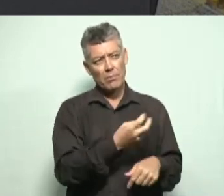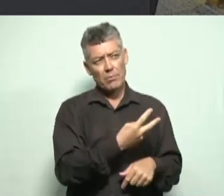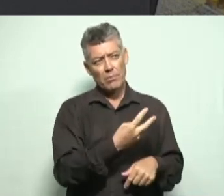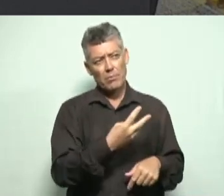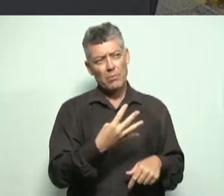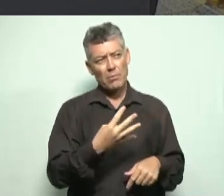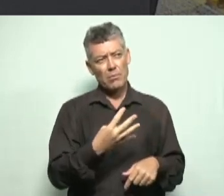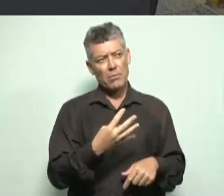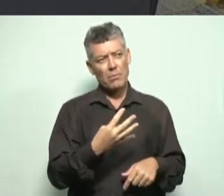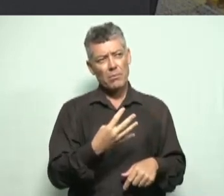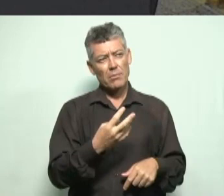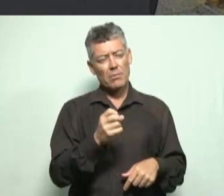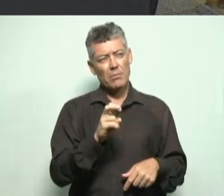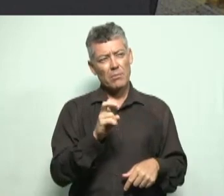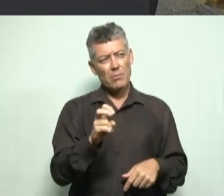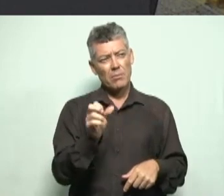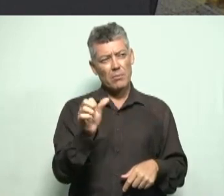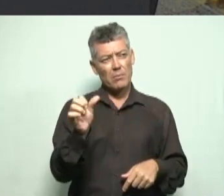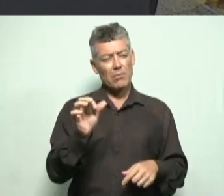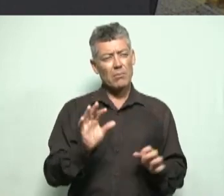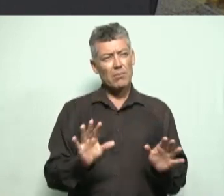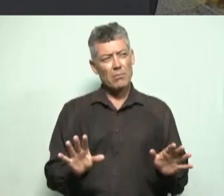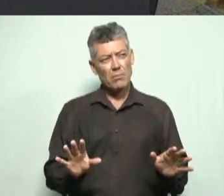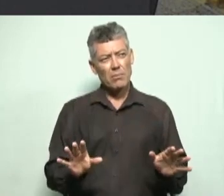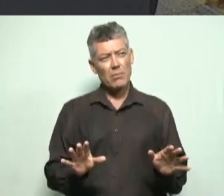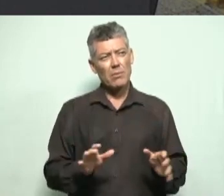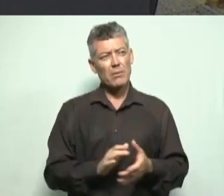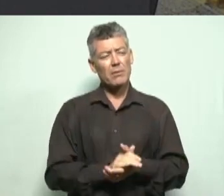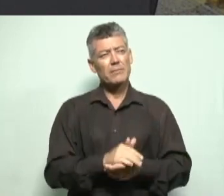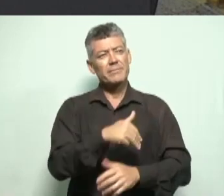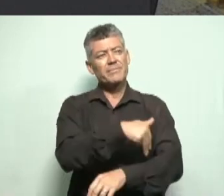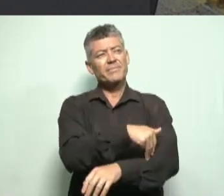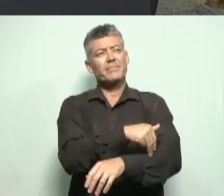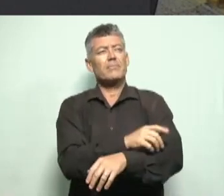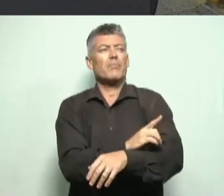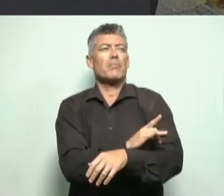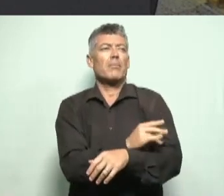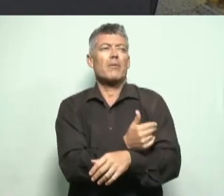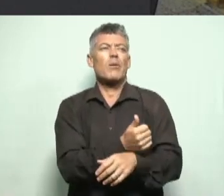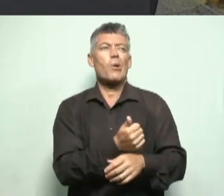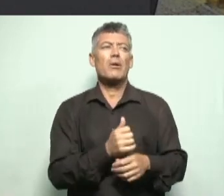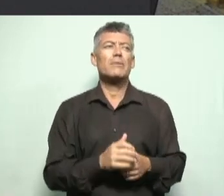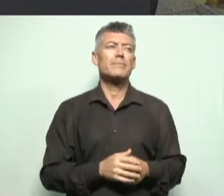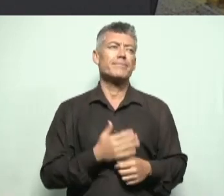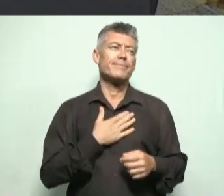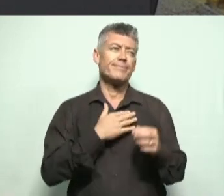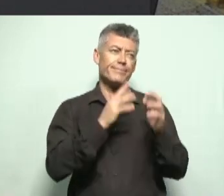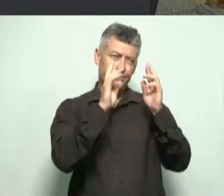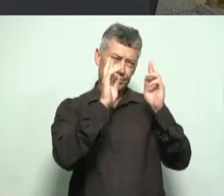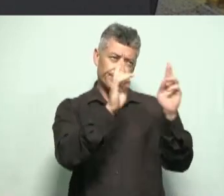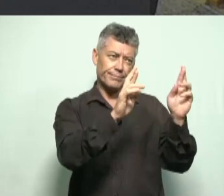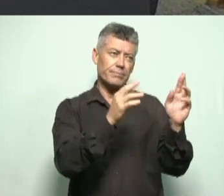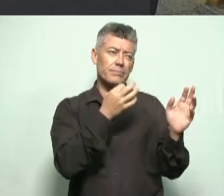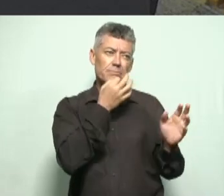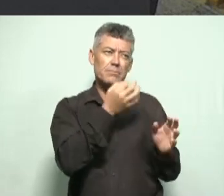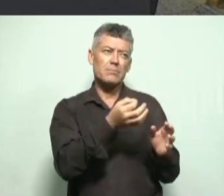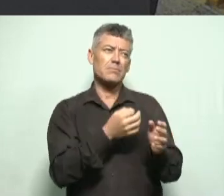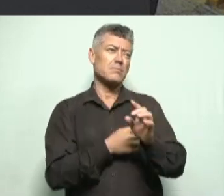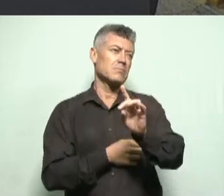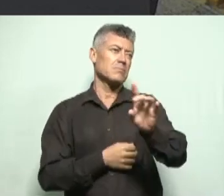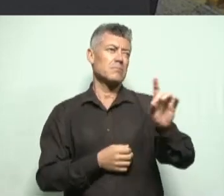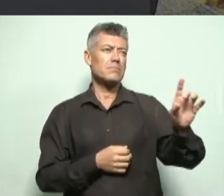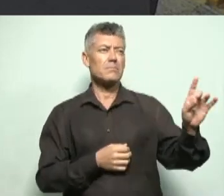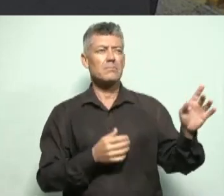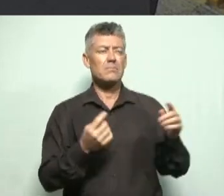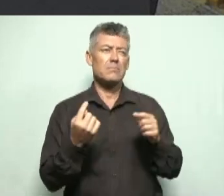Não queremos só em 2025, 2026, não. Agora, sobre a questão da Madonna, gente, eu queria dizer o seguinte. Eu respeito imensamente a opinião de colegas que